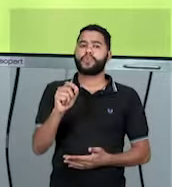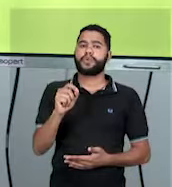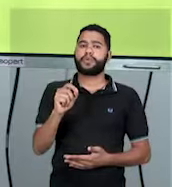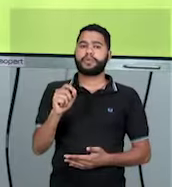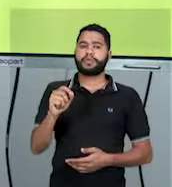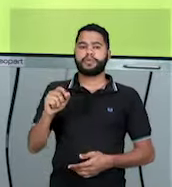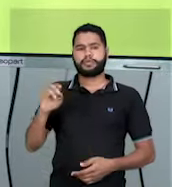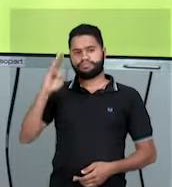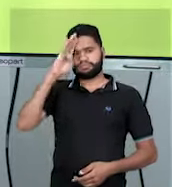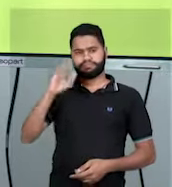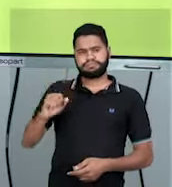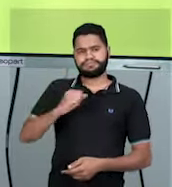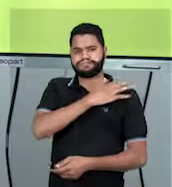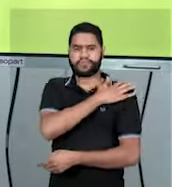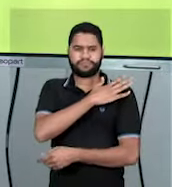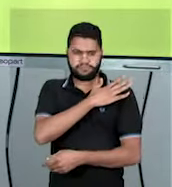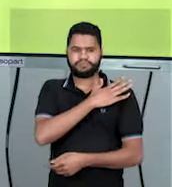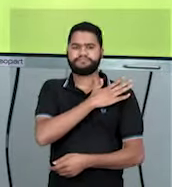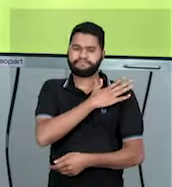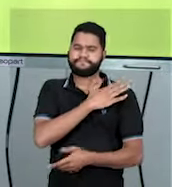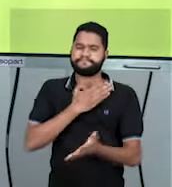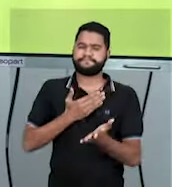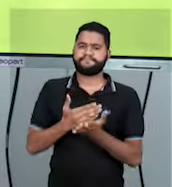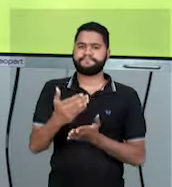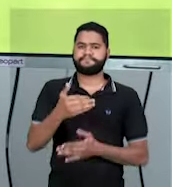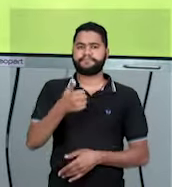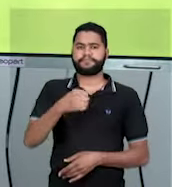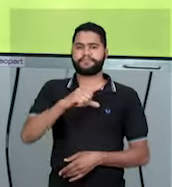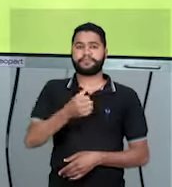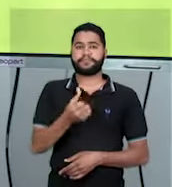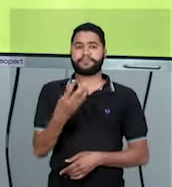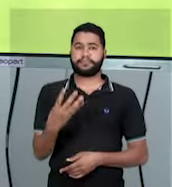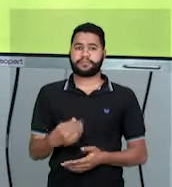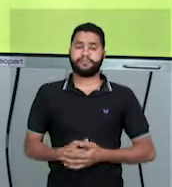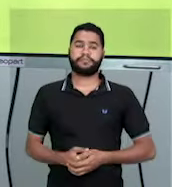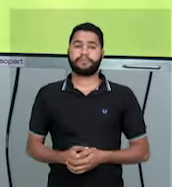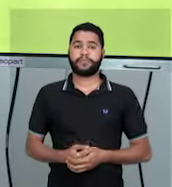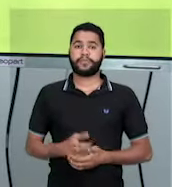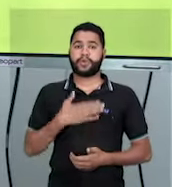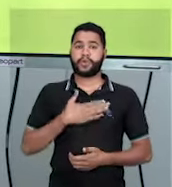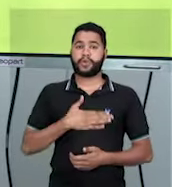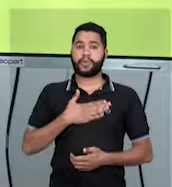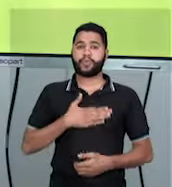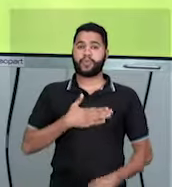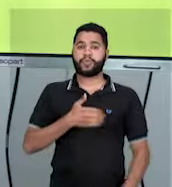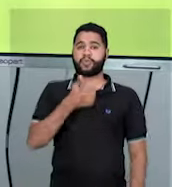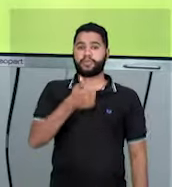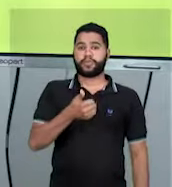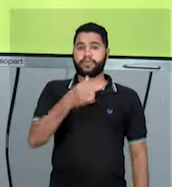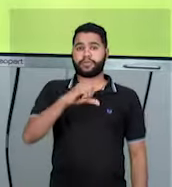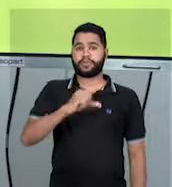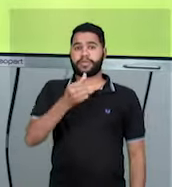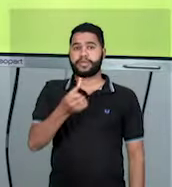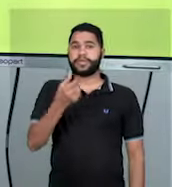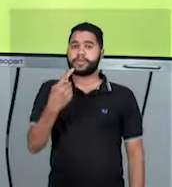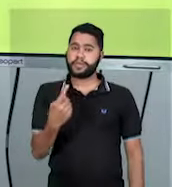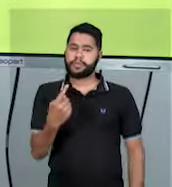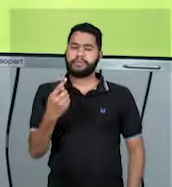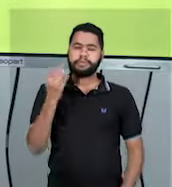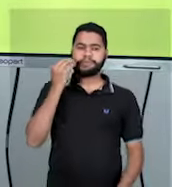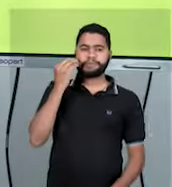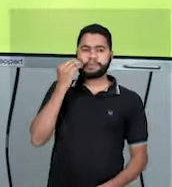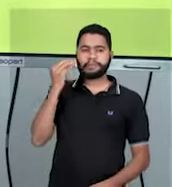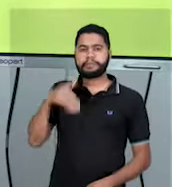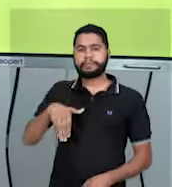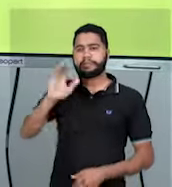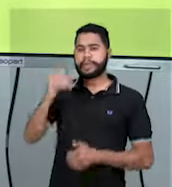ditadura civil-militar brasileira, que começa em 1964. Em agosto de 1961, buscando maior